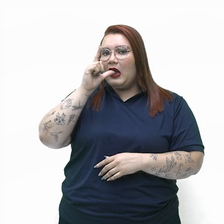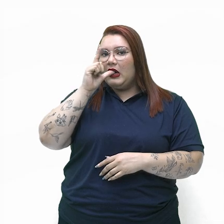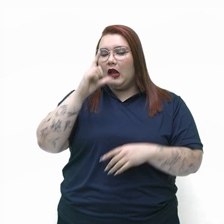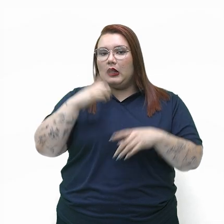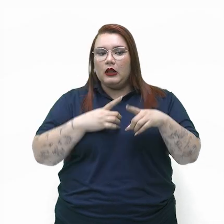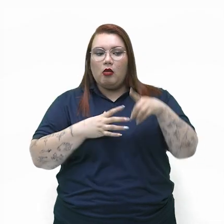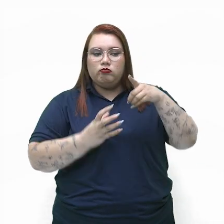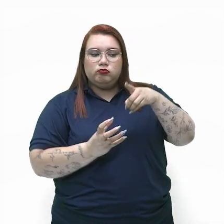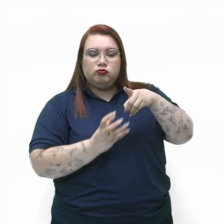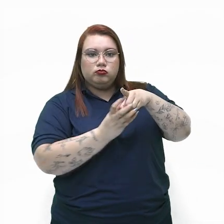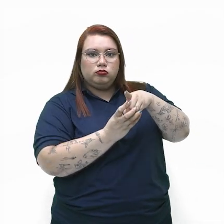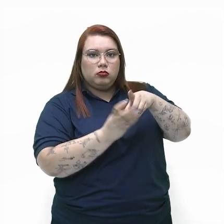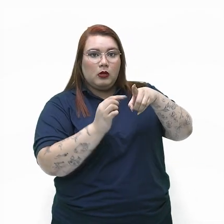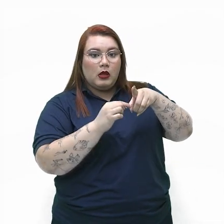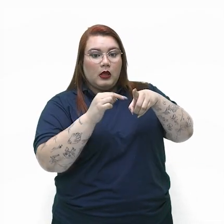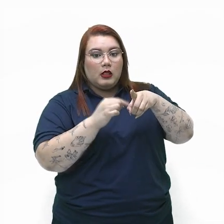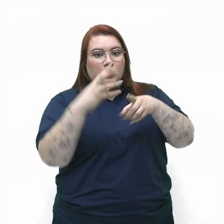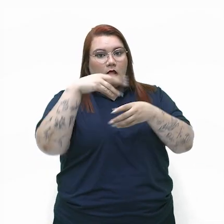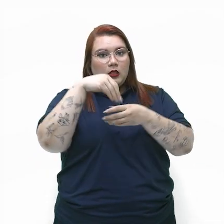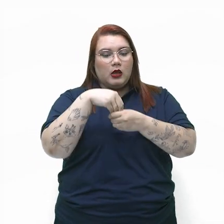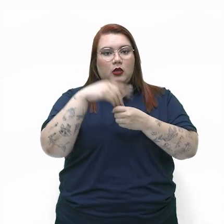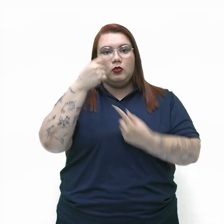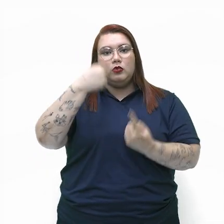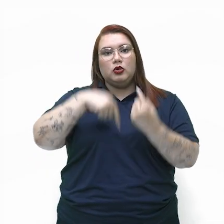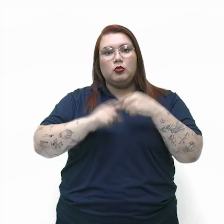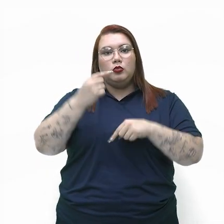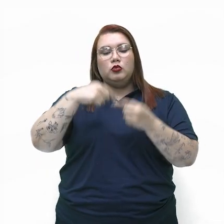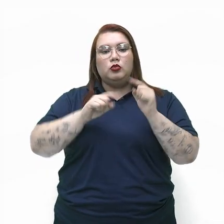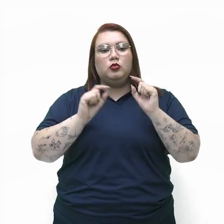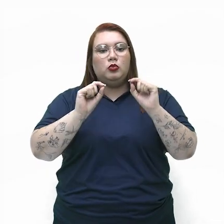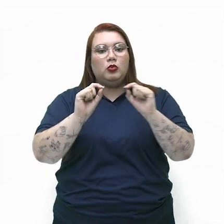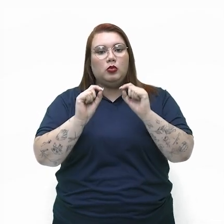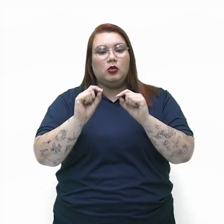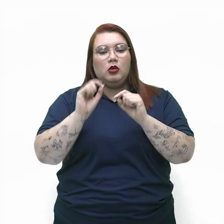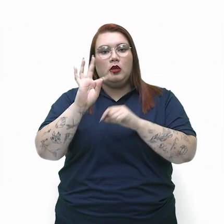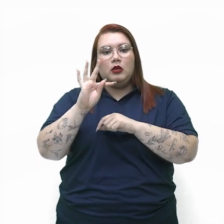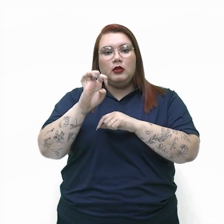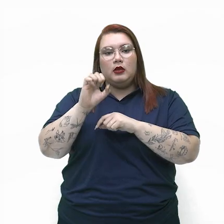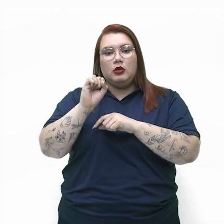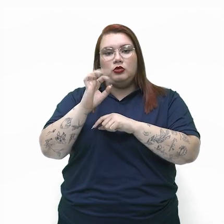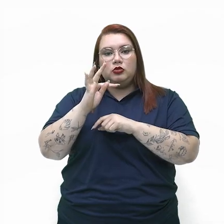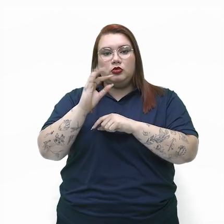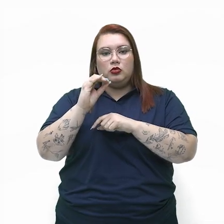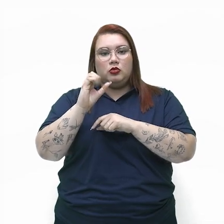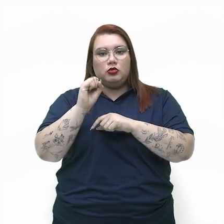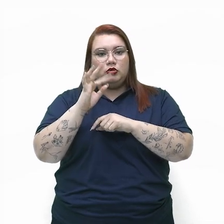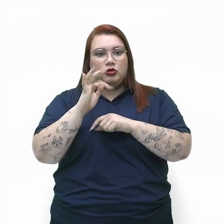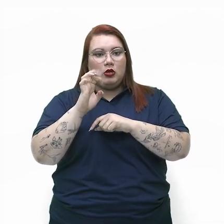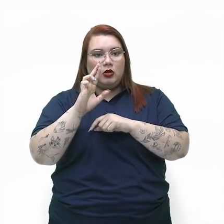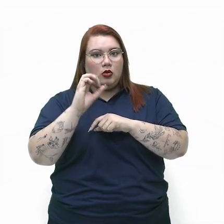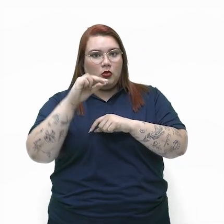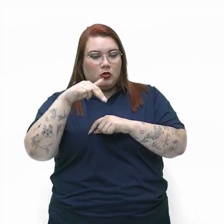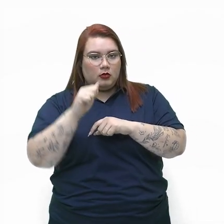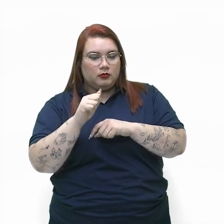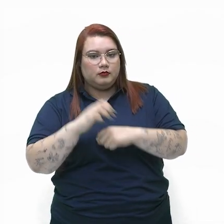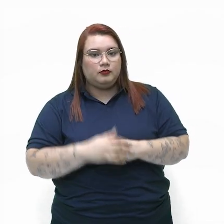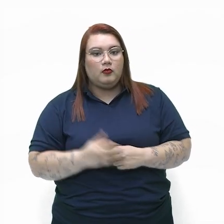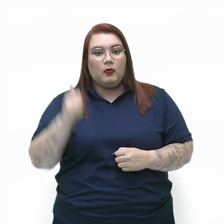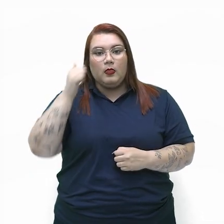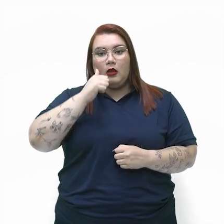da testosterona em resposta ao estímulo do LH, e nos ovários nós temos a produção do